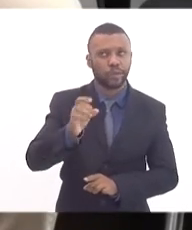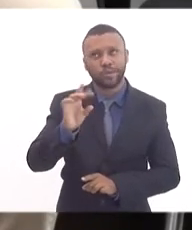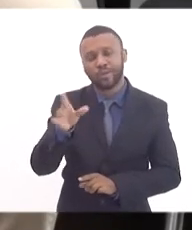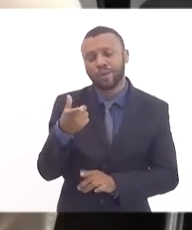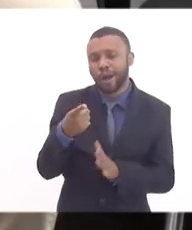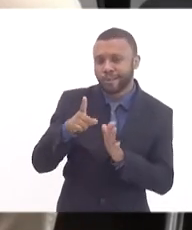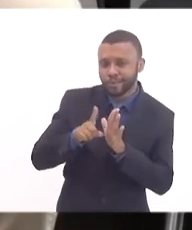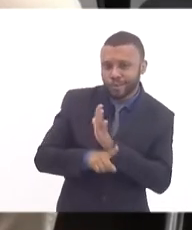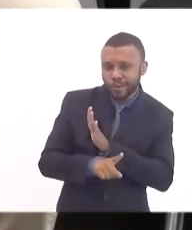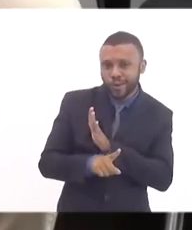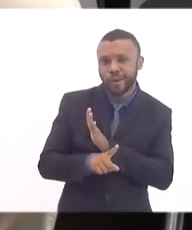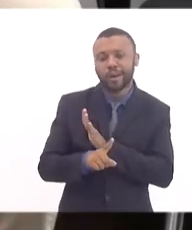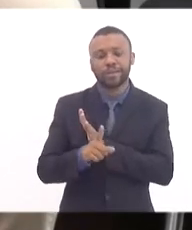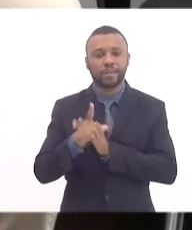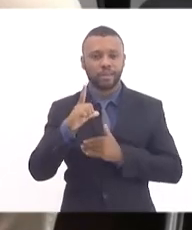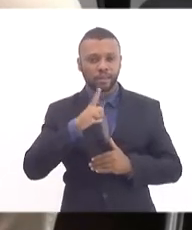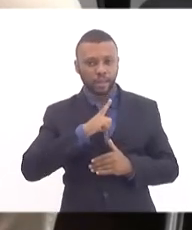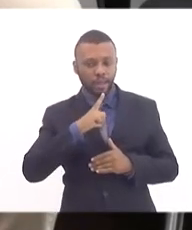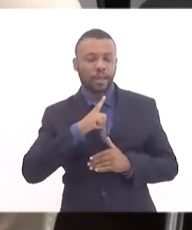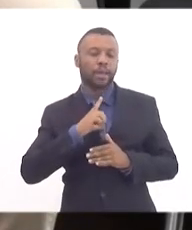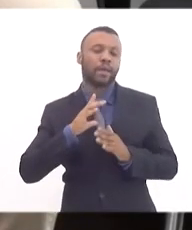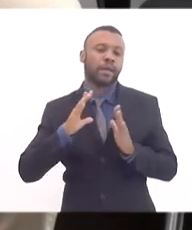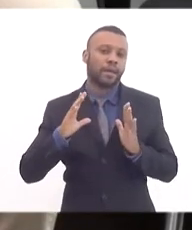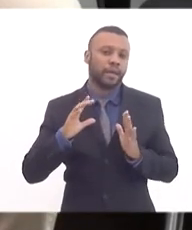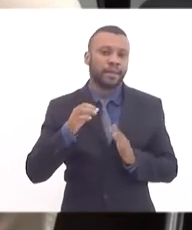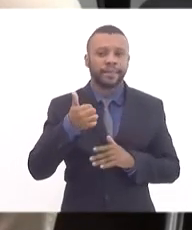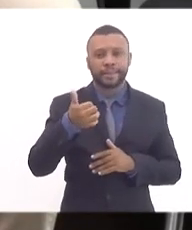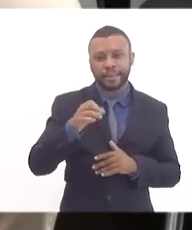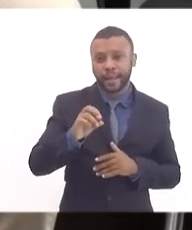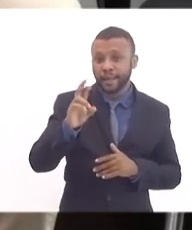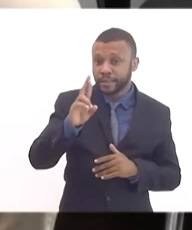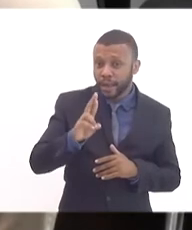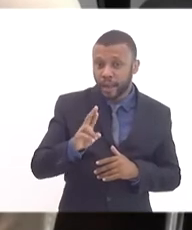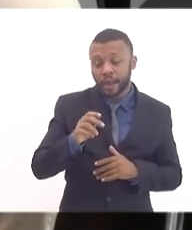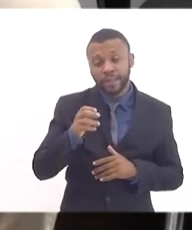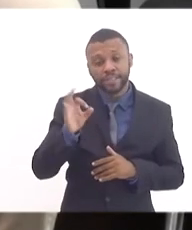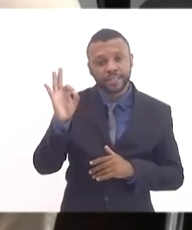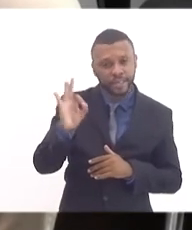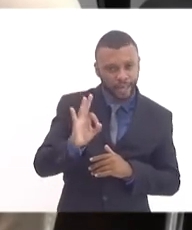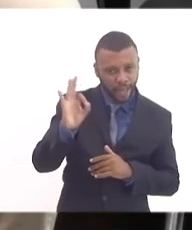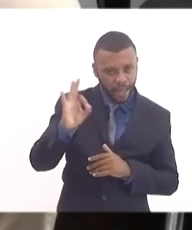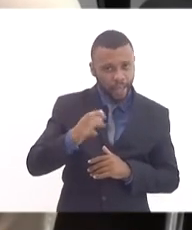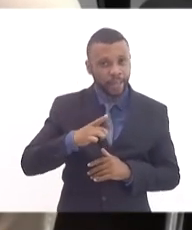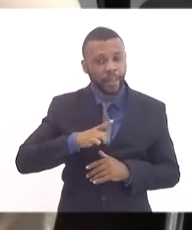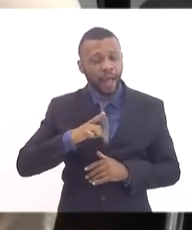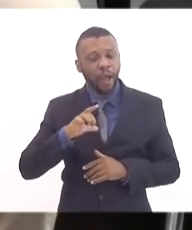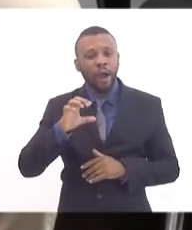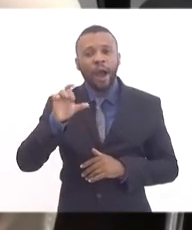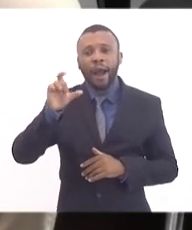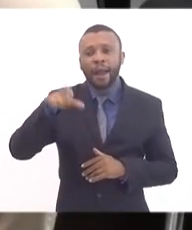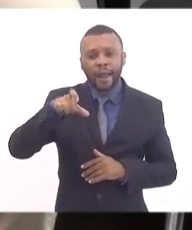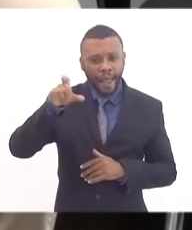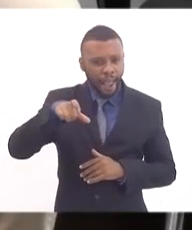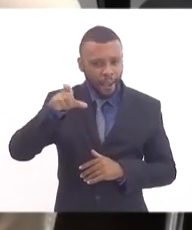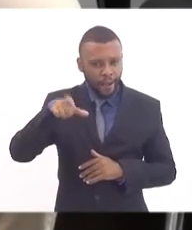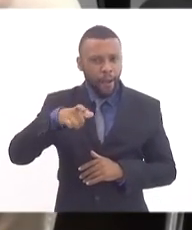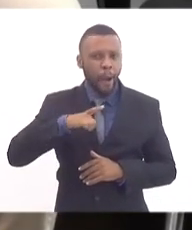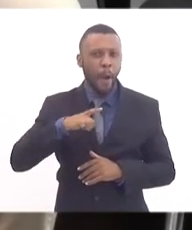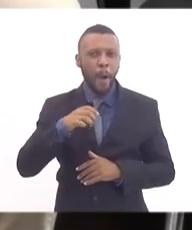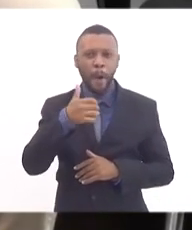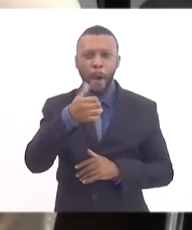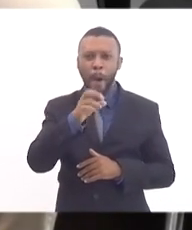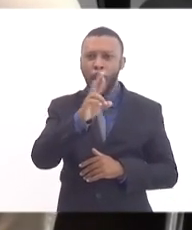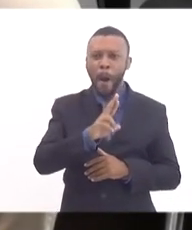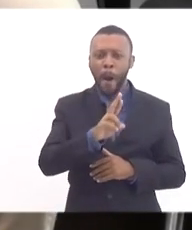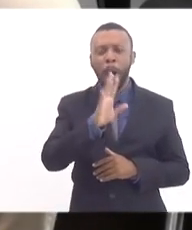ferindo aqui depois da entrada ele vamos por me dava dez dias de crédito é como eu tenho crédito presumido eu não vou ter o crédito dos